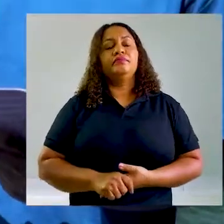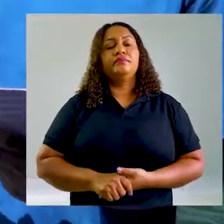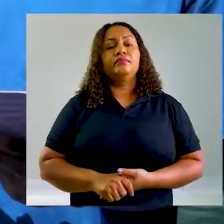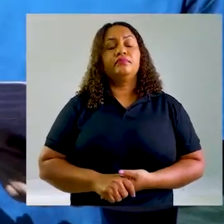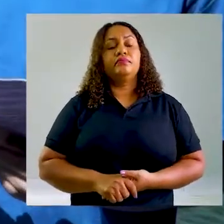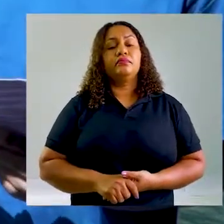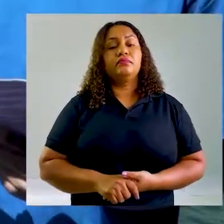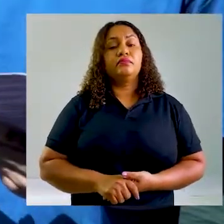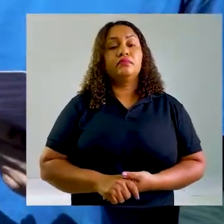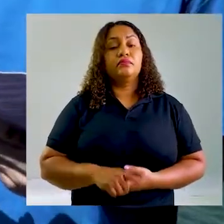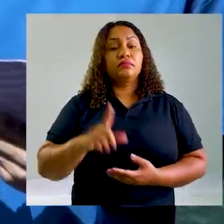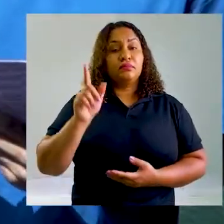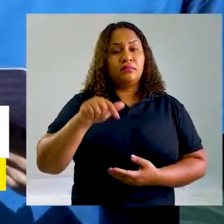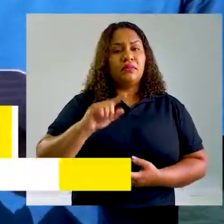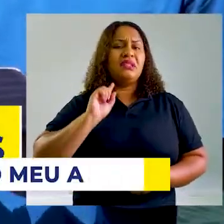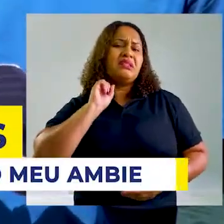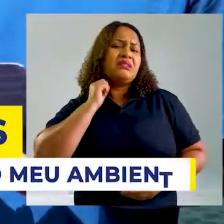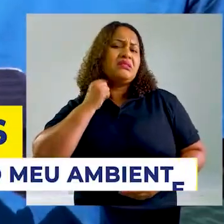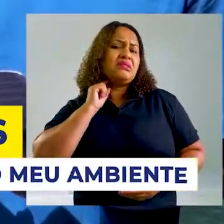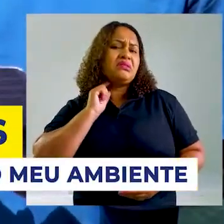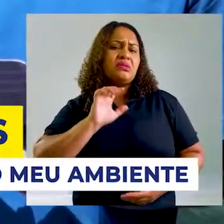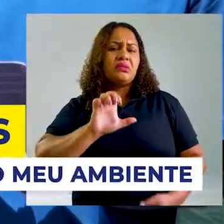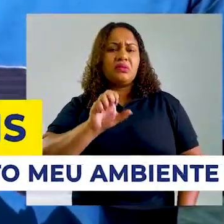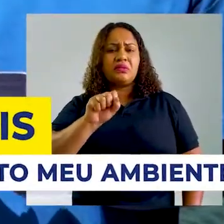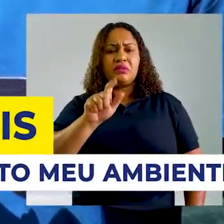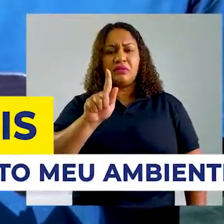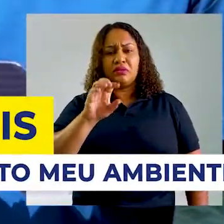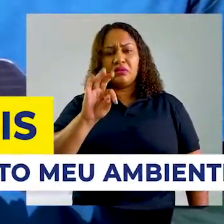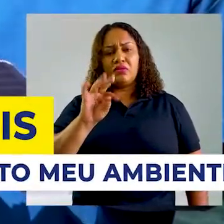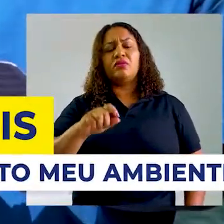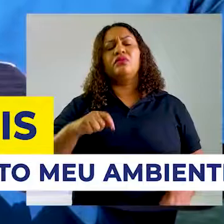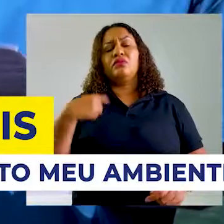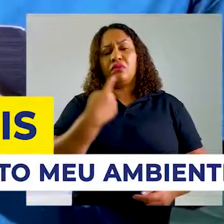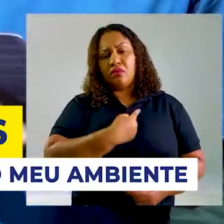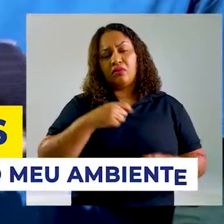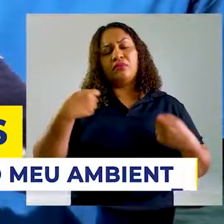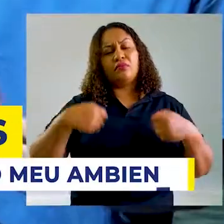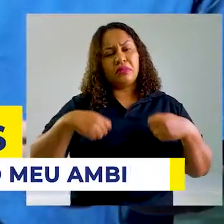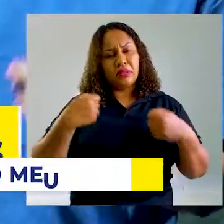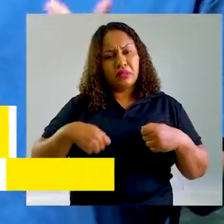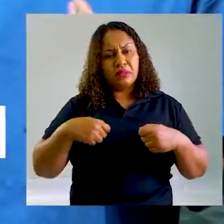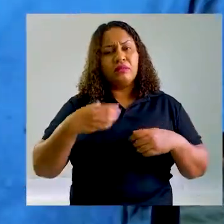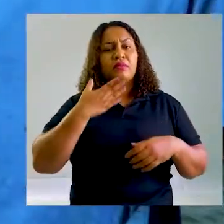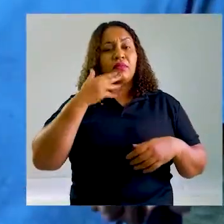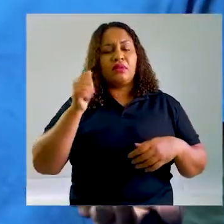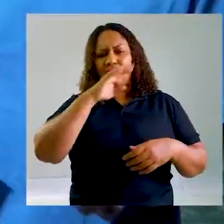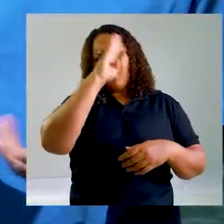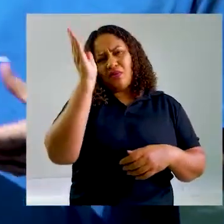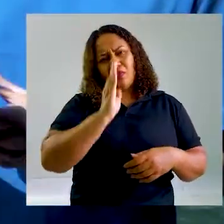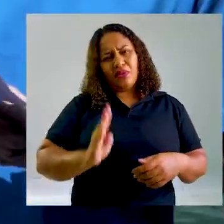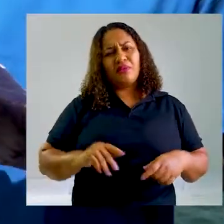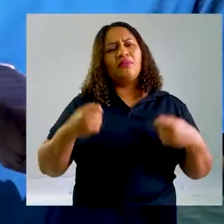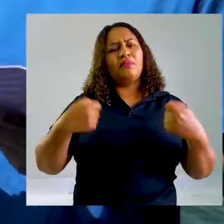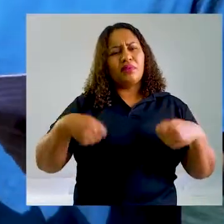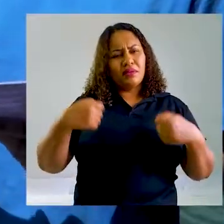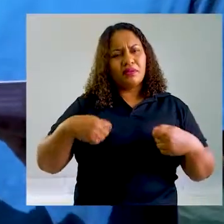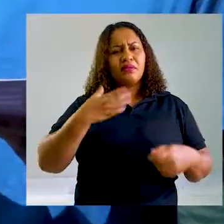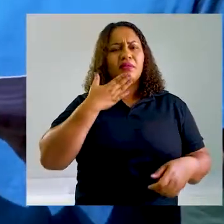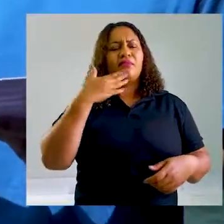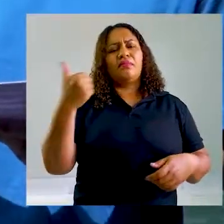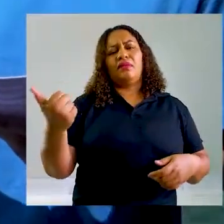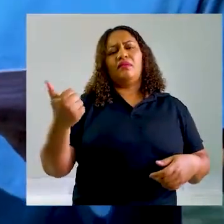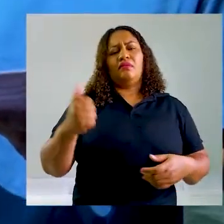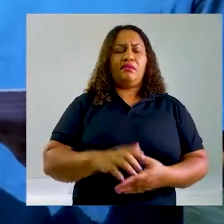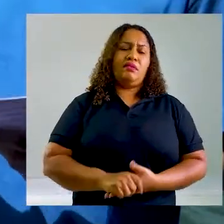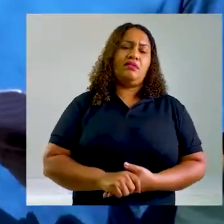questão, né, do esgoto é uma coisa que a gente precisa realmente avançar, né? A nível de Brasil, né? O Brasil precisa melhorar essa